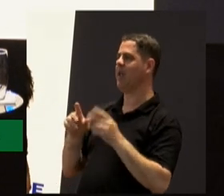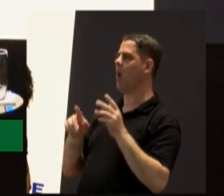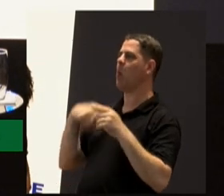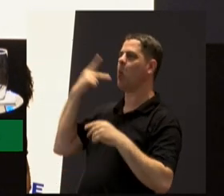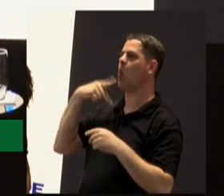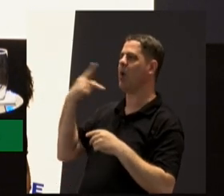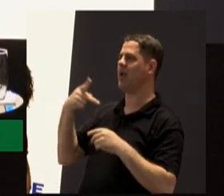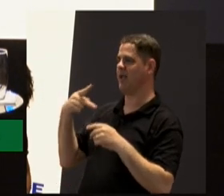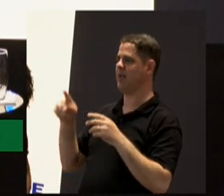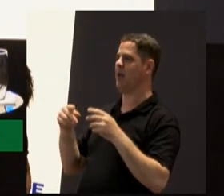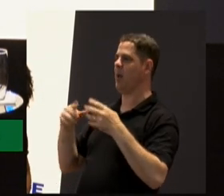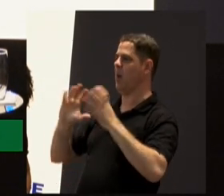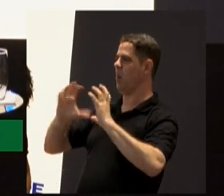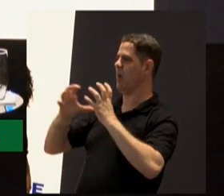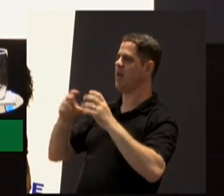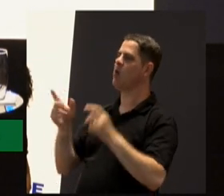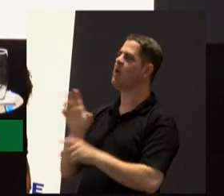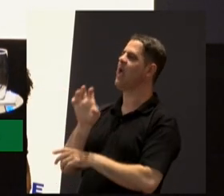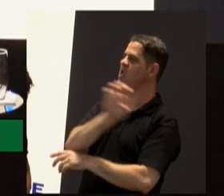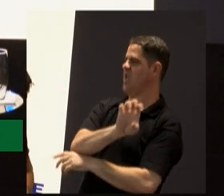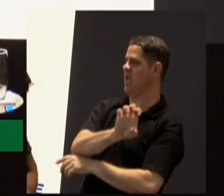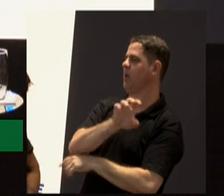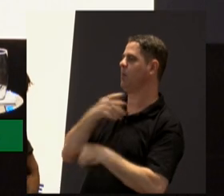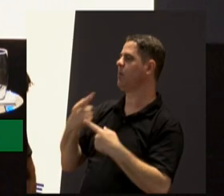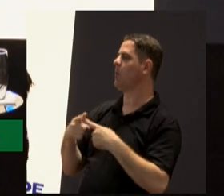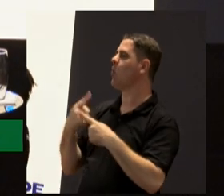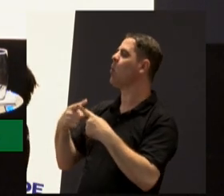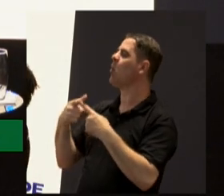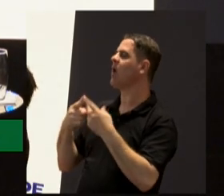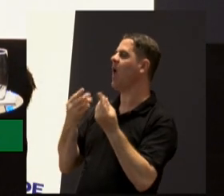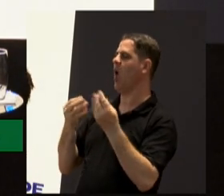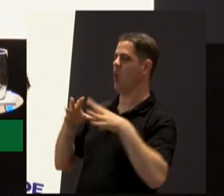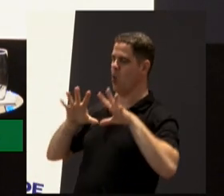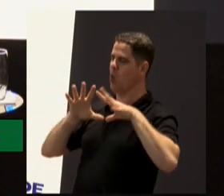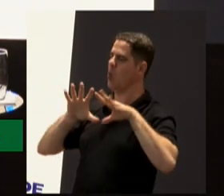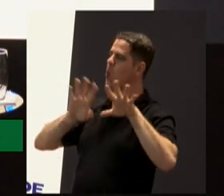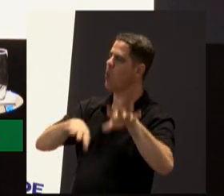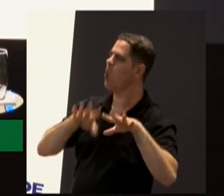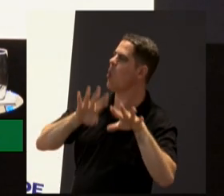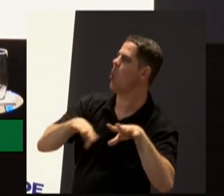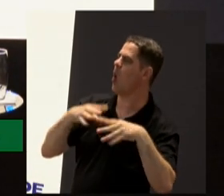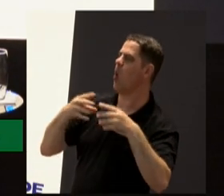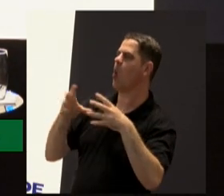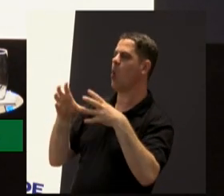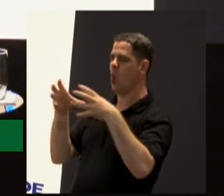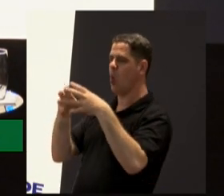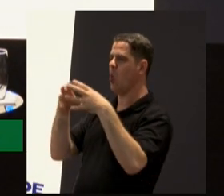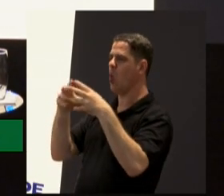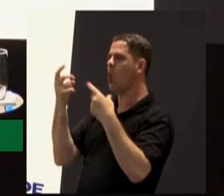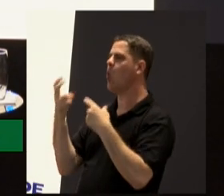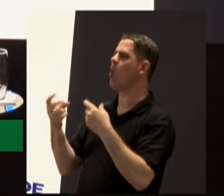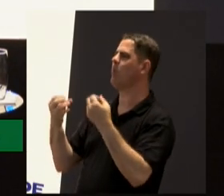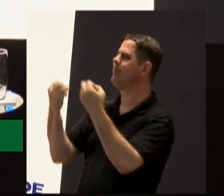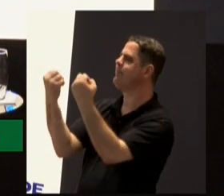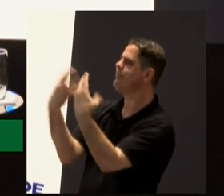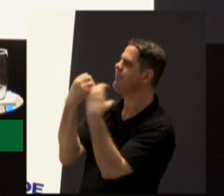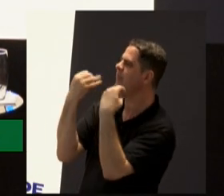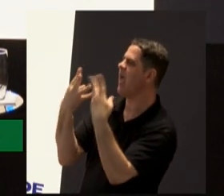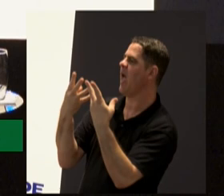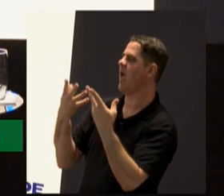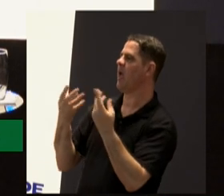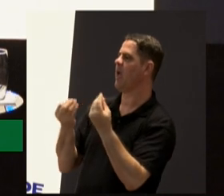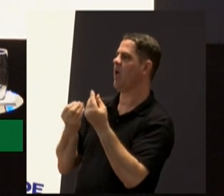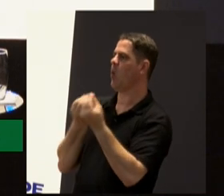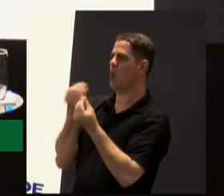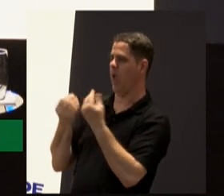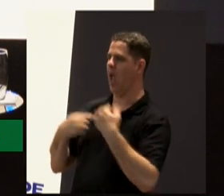pessoas de esquerda. E nós juntamos nesse caldeirão formativo e cultural, chegamos à